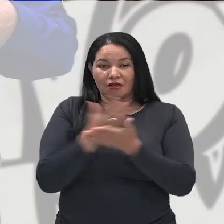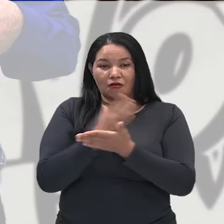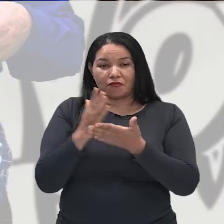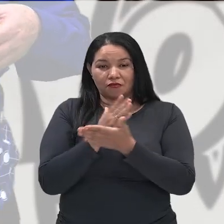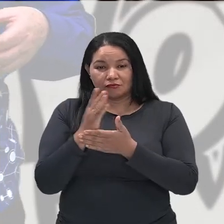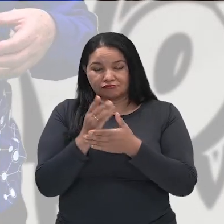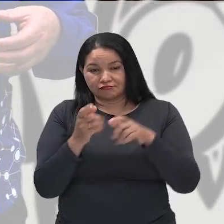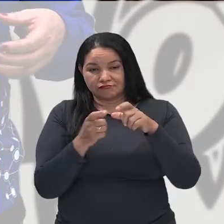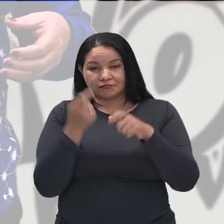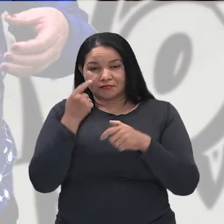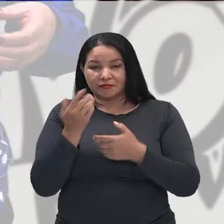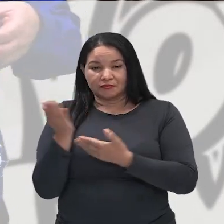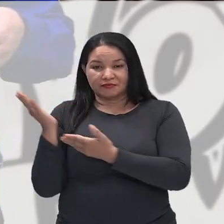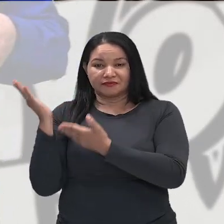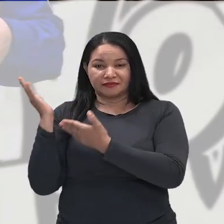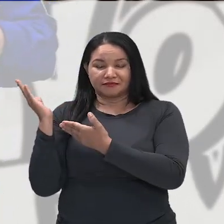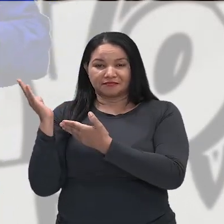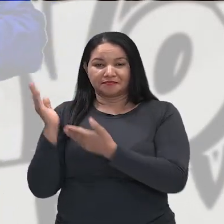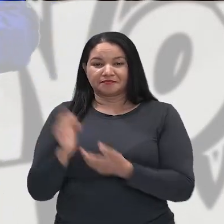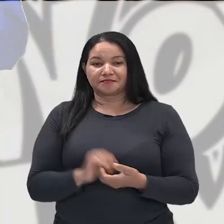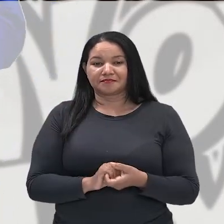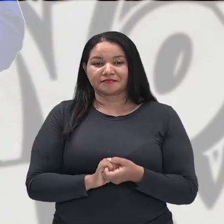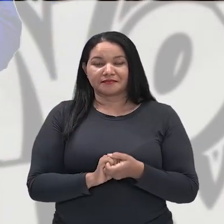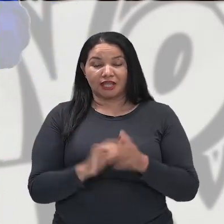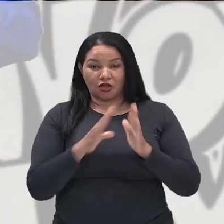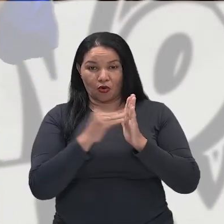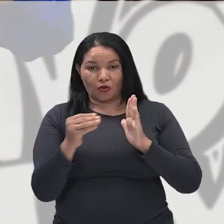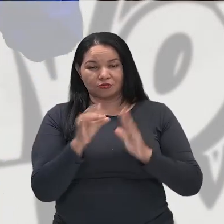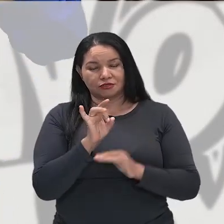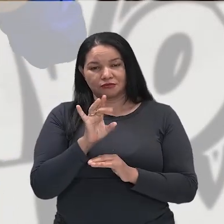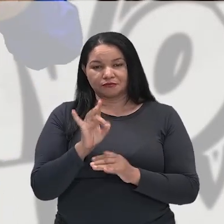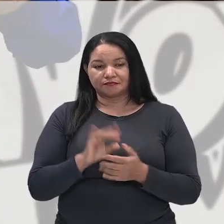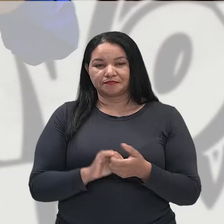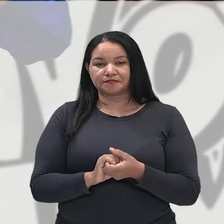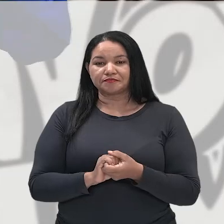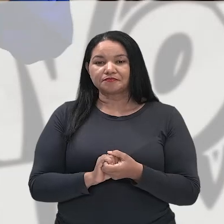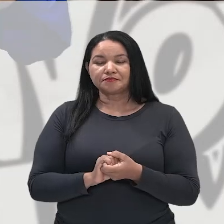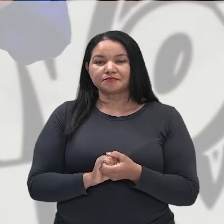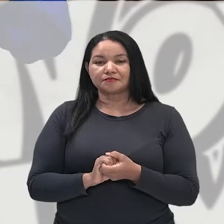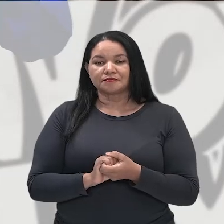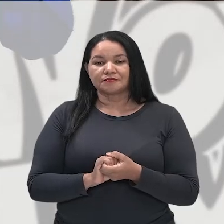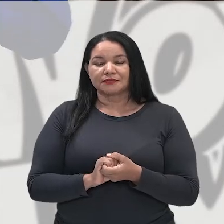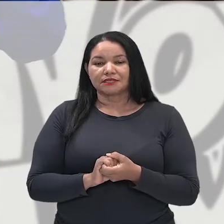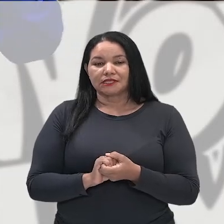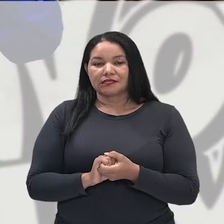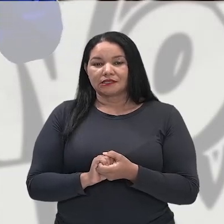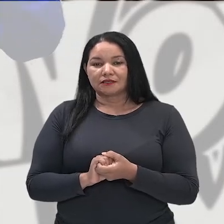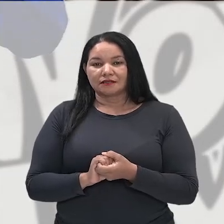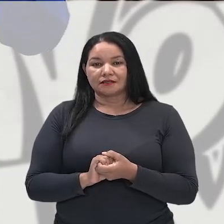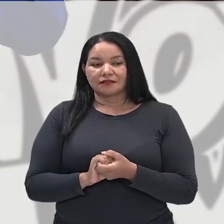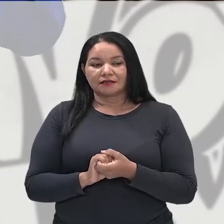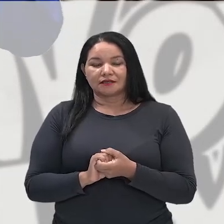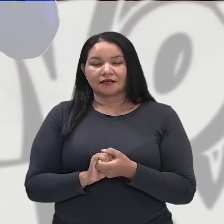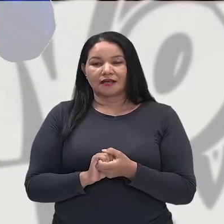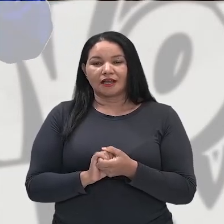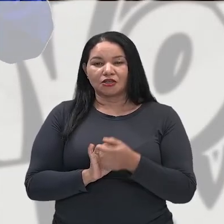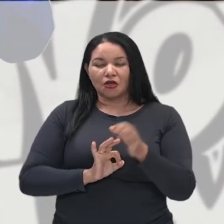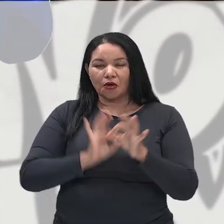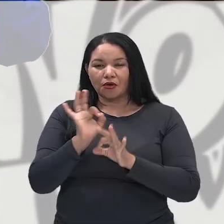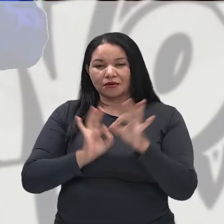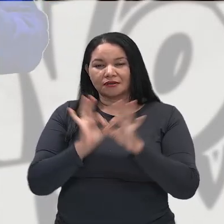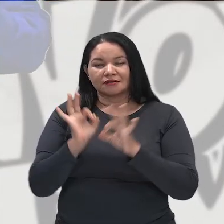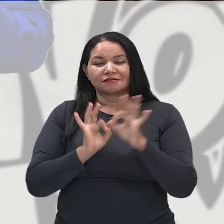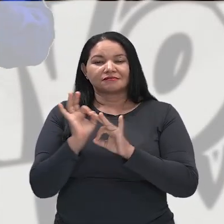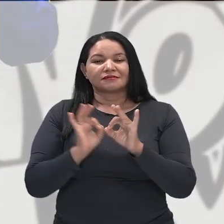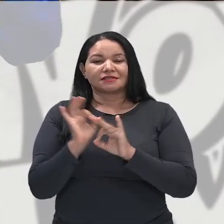isso aqui é uma réplica, tá? Não é a original. E ele colocou essas cabaças e o público, ele tinha que